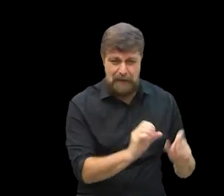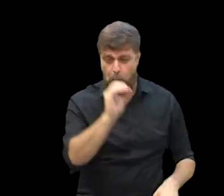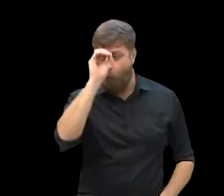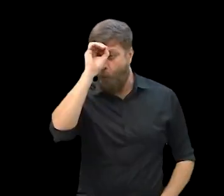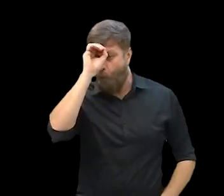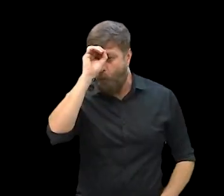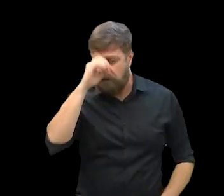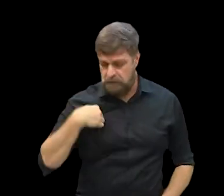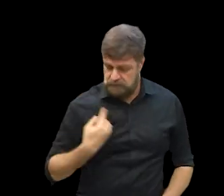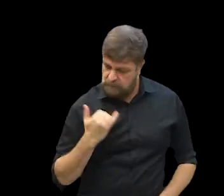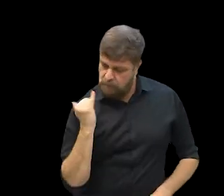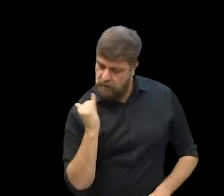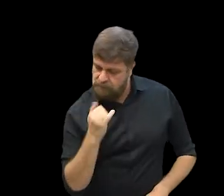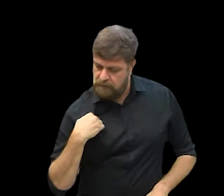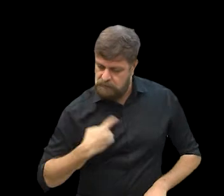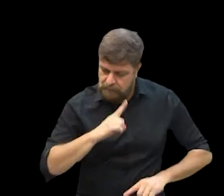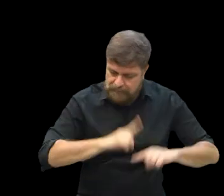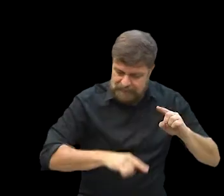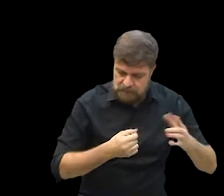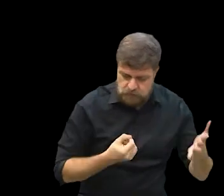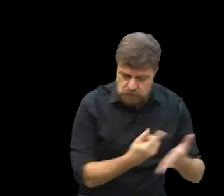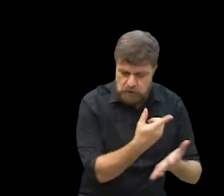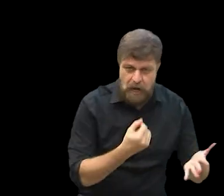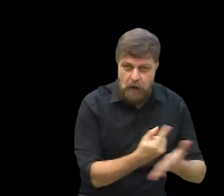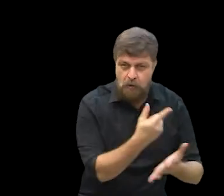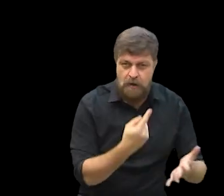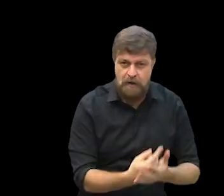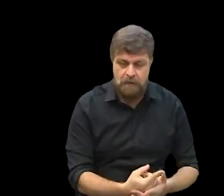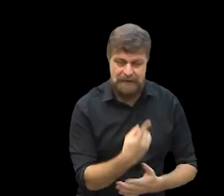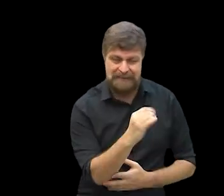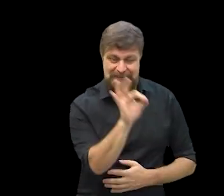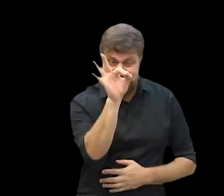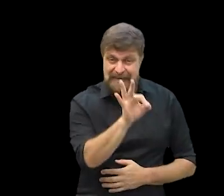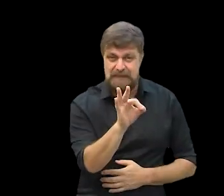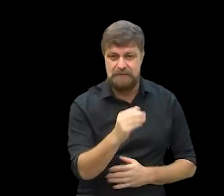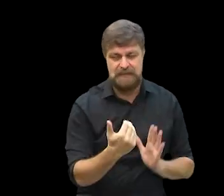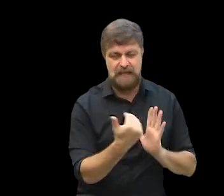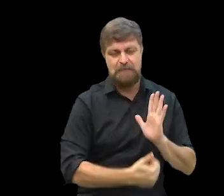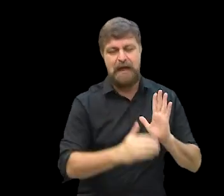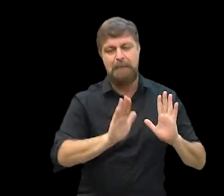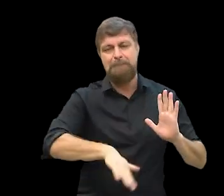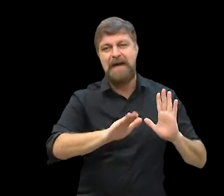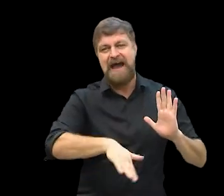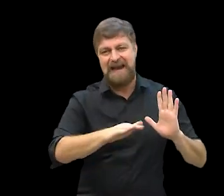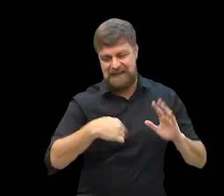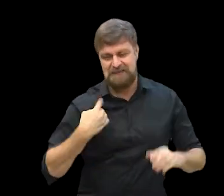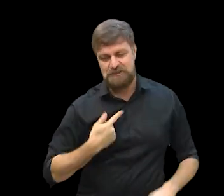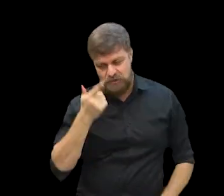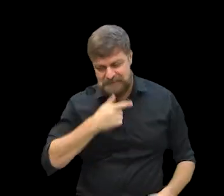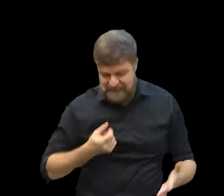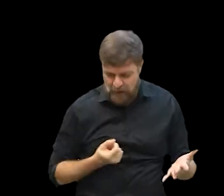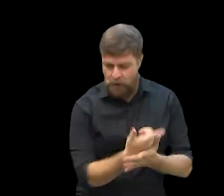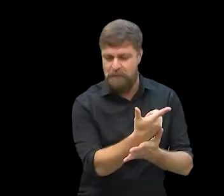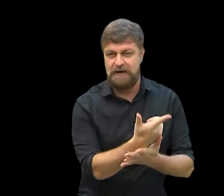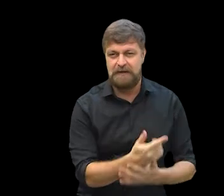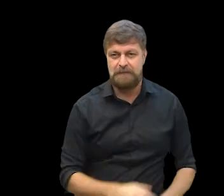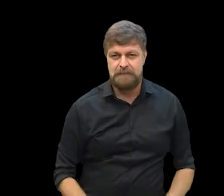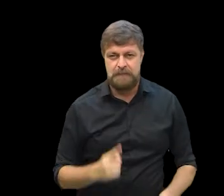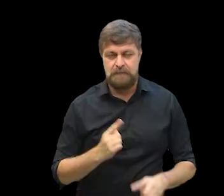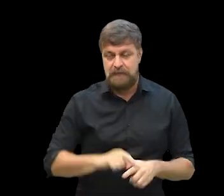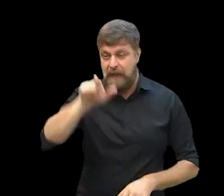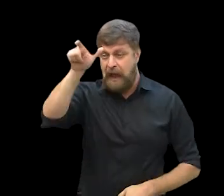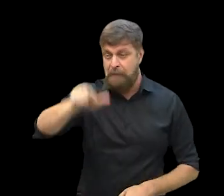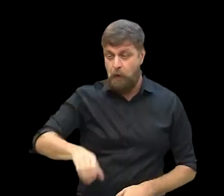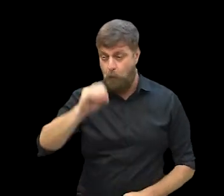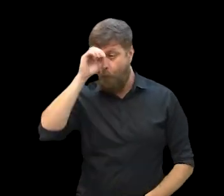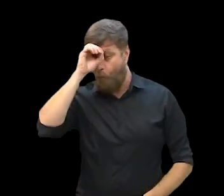falo, né? A gente compra materiais de 5 a 10% mais barato caso o cliente for comprar. E sem contar que o cliente